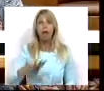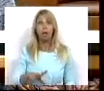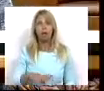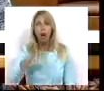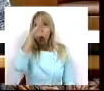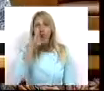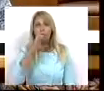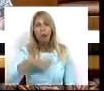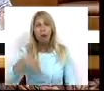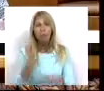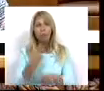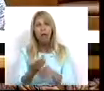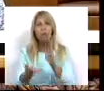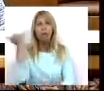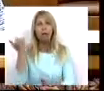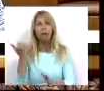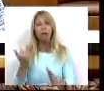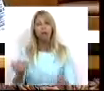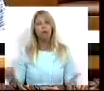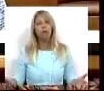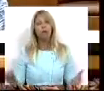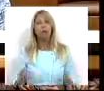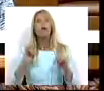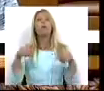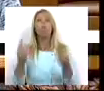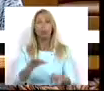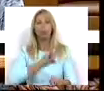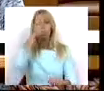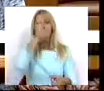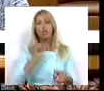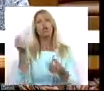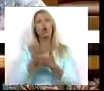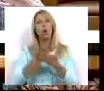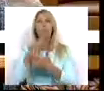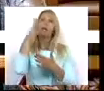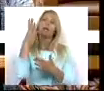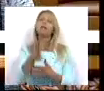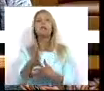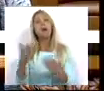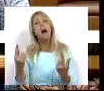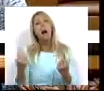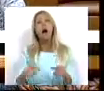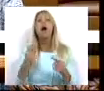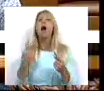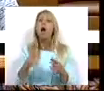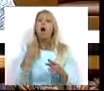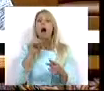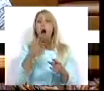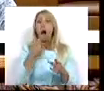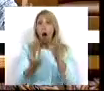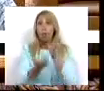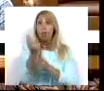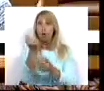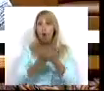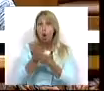deixar de tirar. Veio depois o Sr. Ministro da Economia dizer que só há recuperação económica